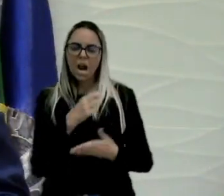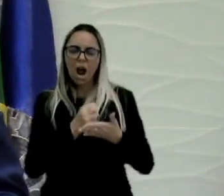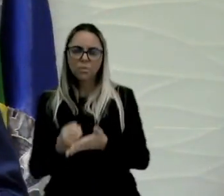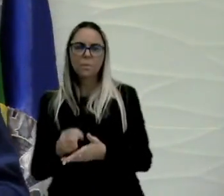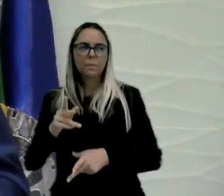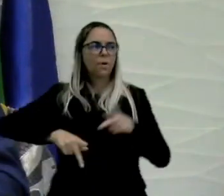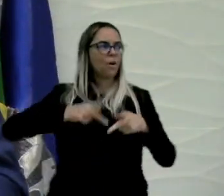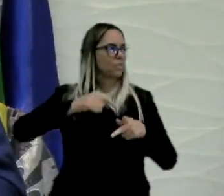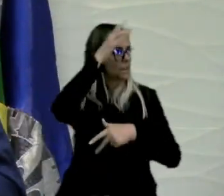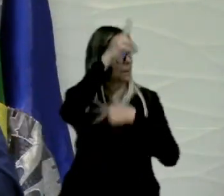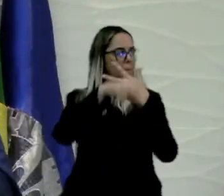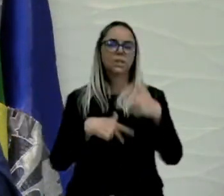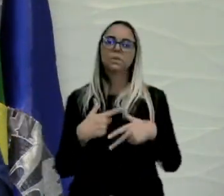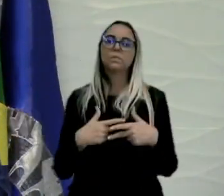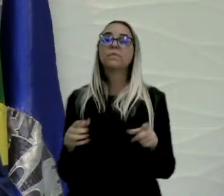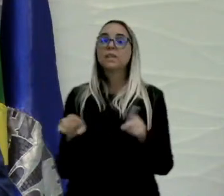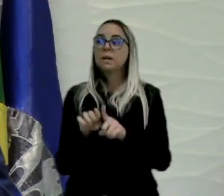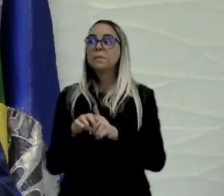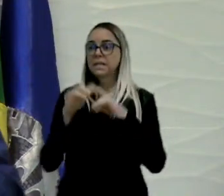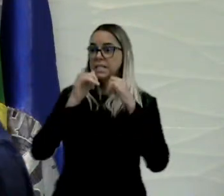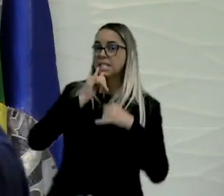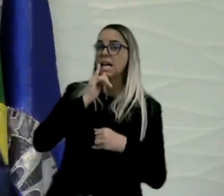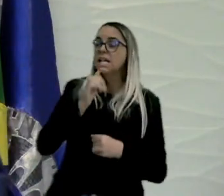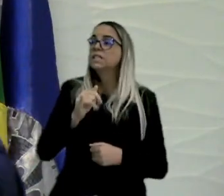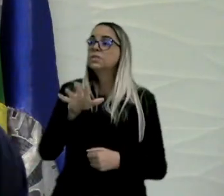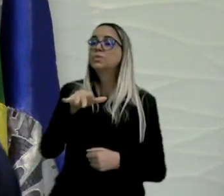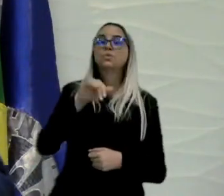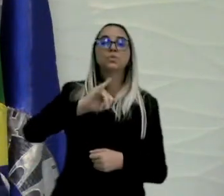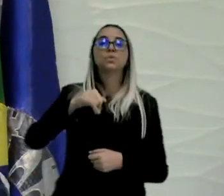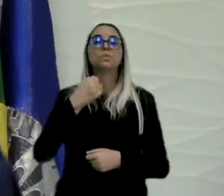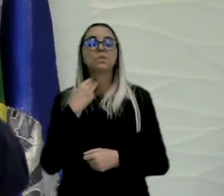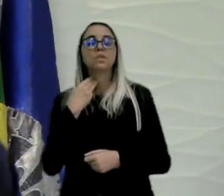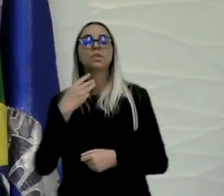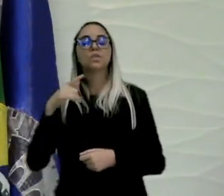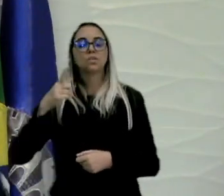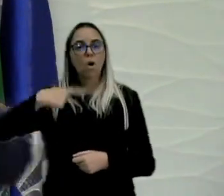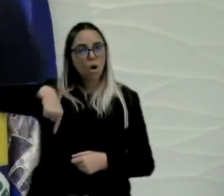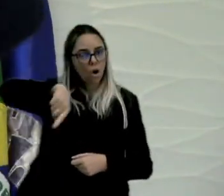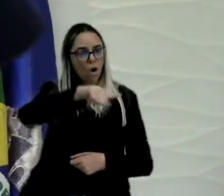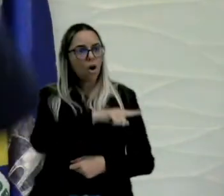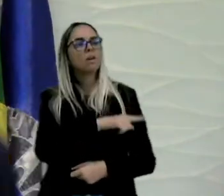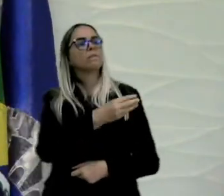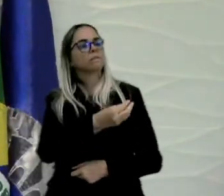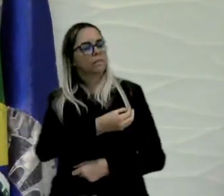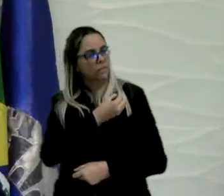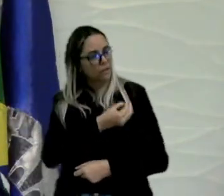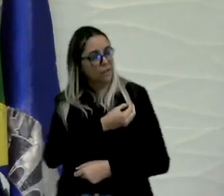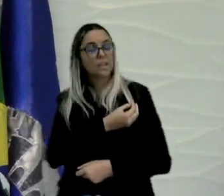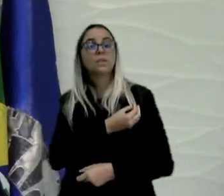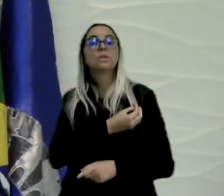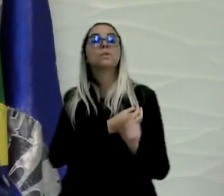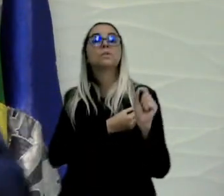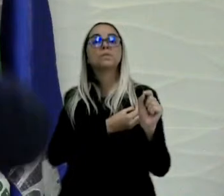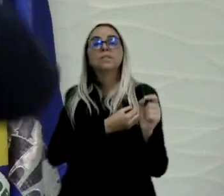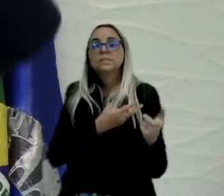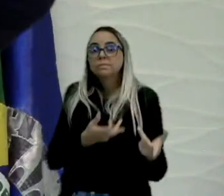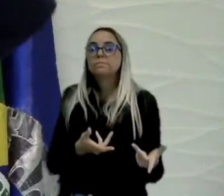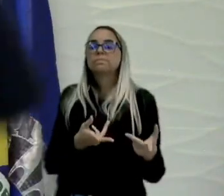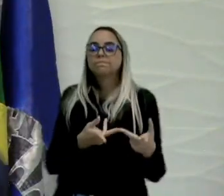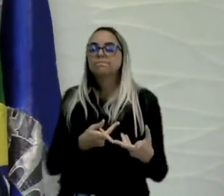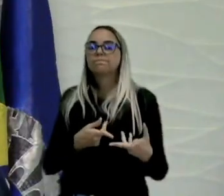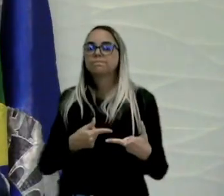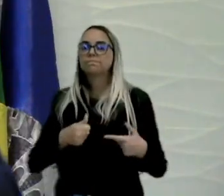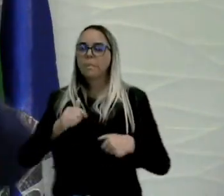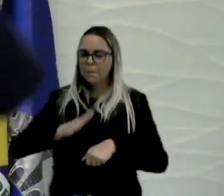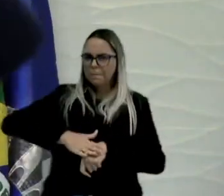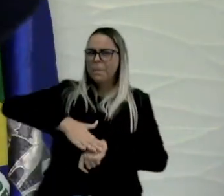Bento quero dizer João Medeiro que a gente estamos aqui vivendo o maior é